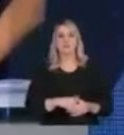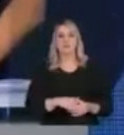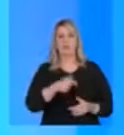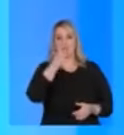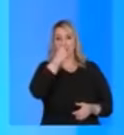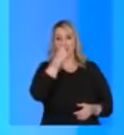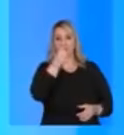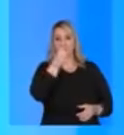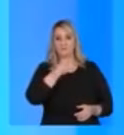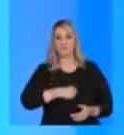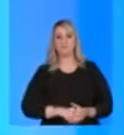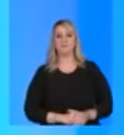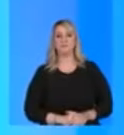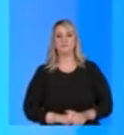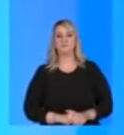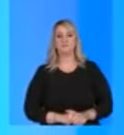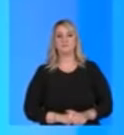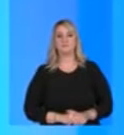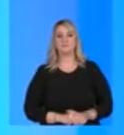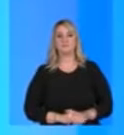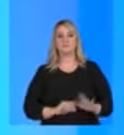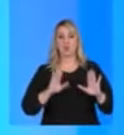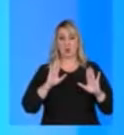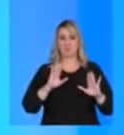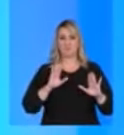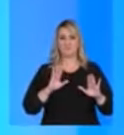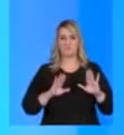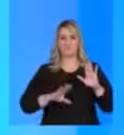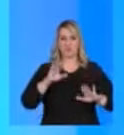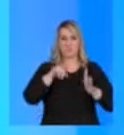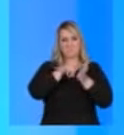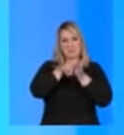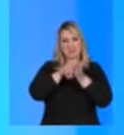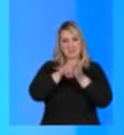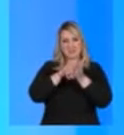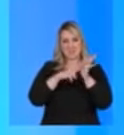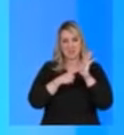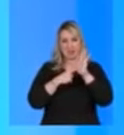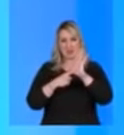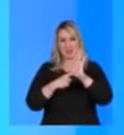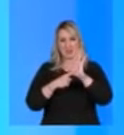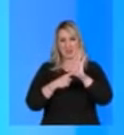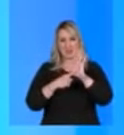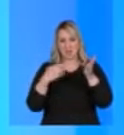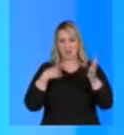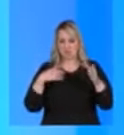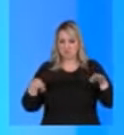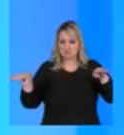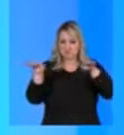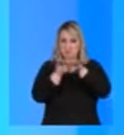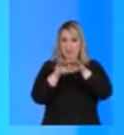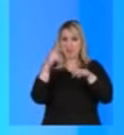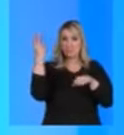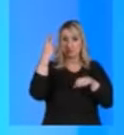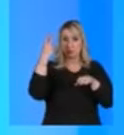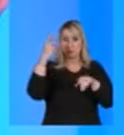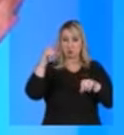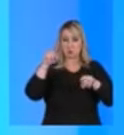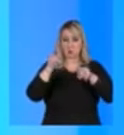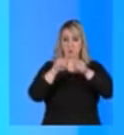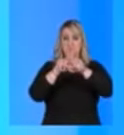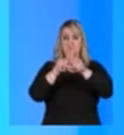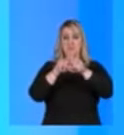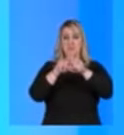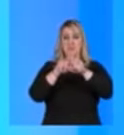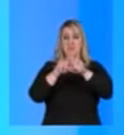da Costa olha segunda pesquisa publicada hoje pelo Data Folha Eu empatei em segundo lugar com